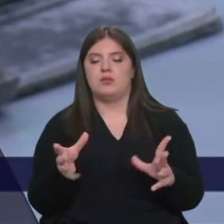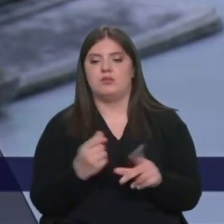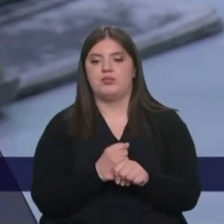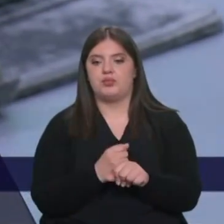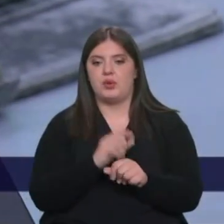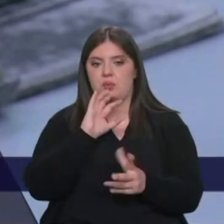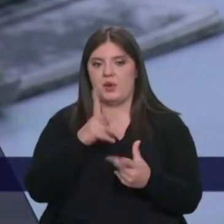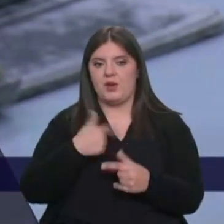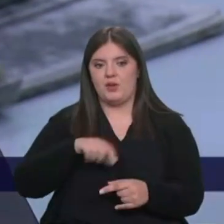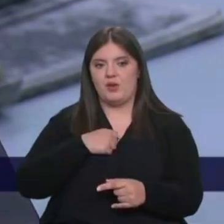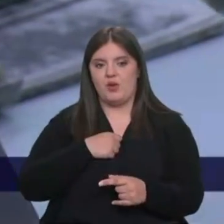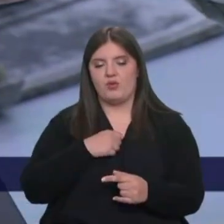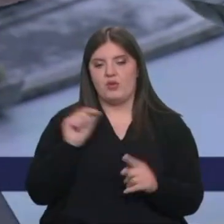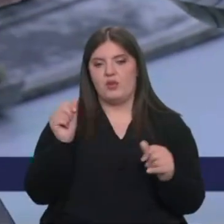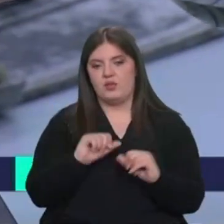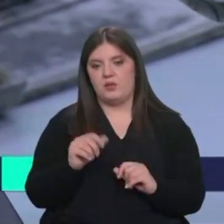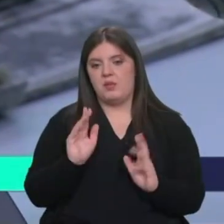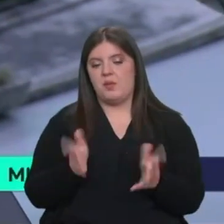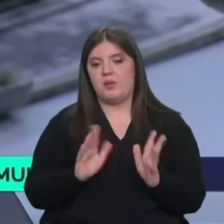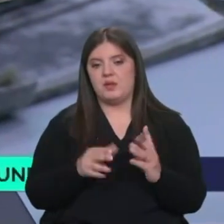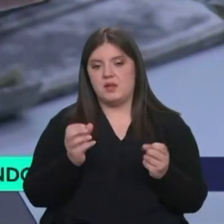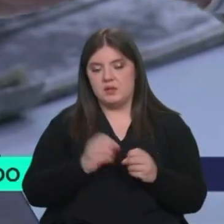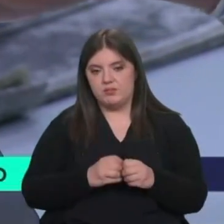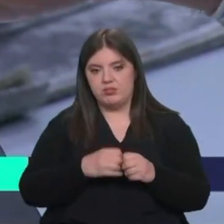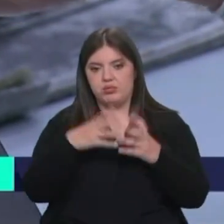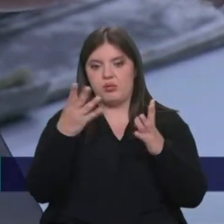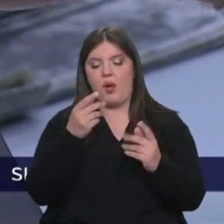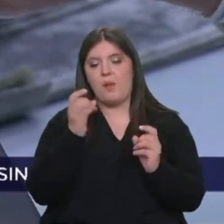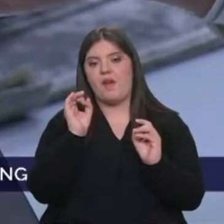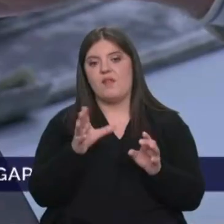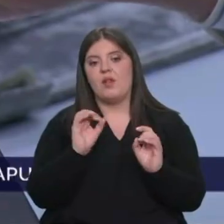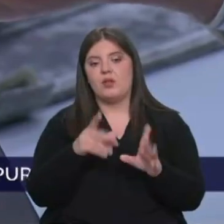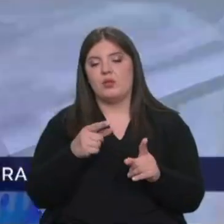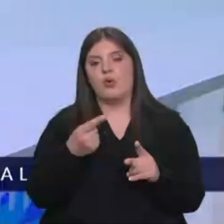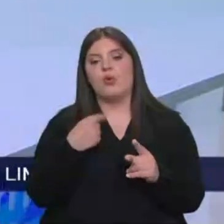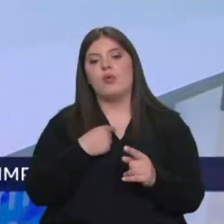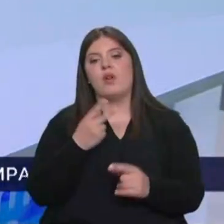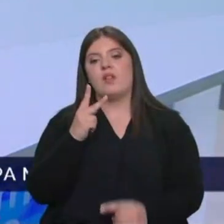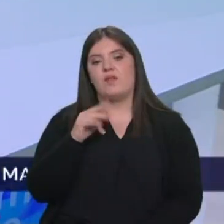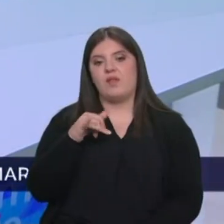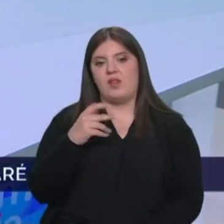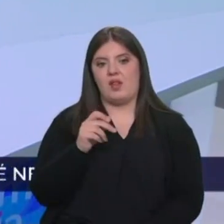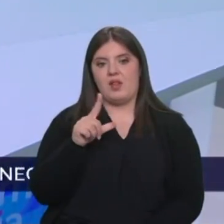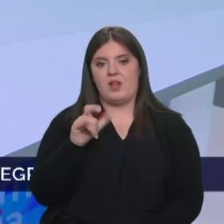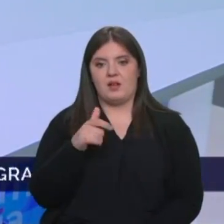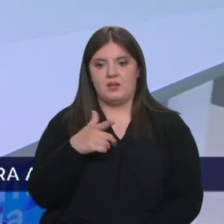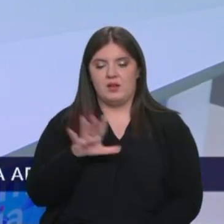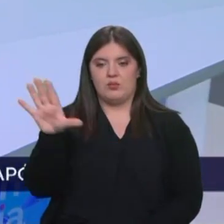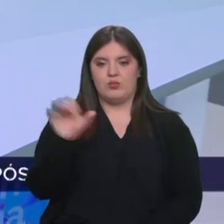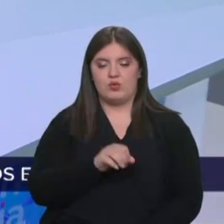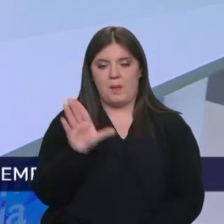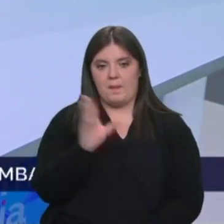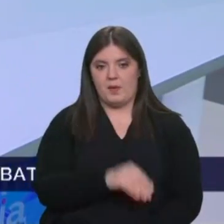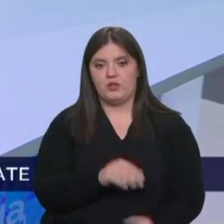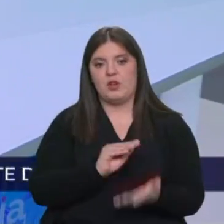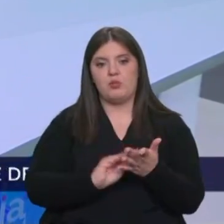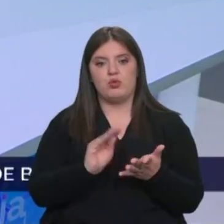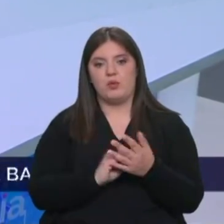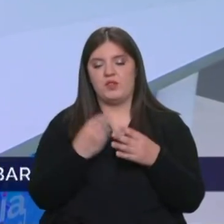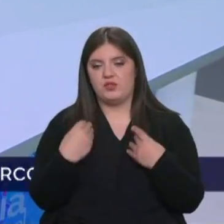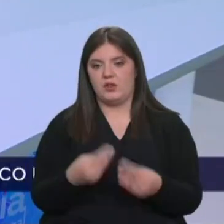nosso próprio sistema solar. É preciso lançar uma aventura aos confins da Via Láctea para ir buscar mais hidrogênio. Muito bem escrito,